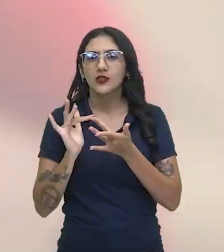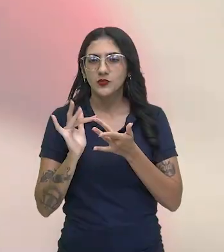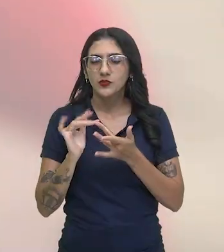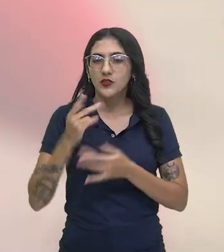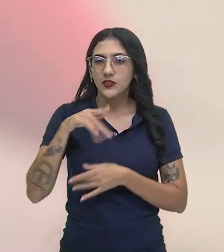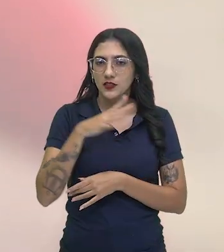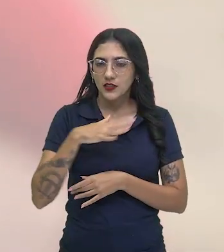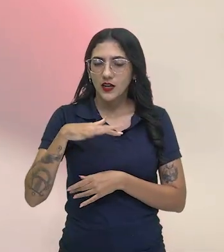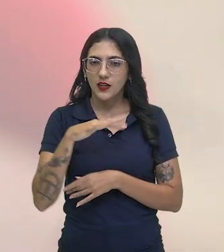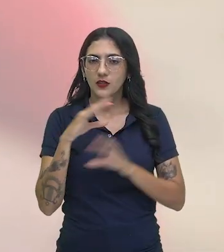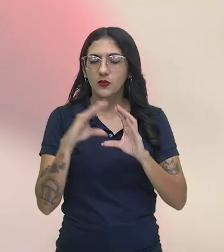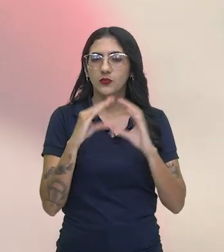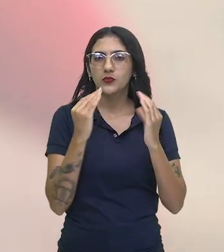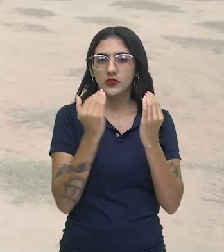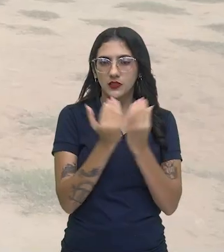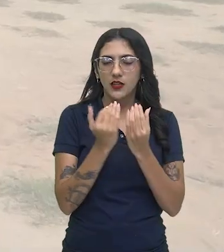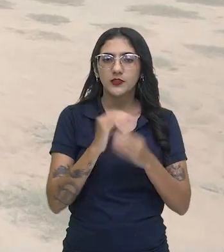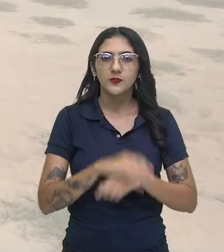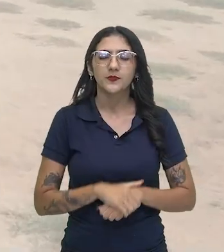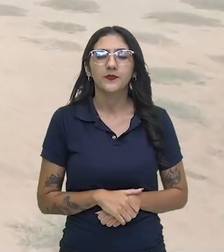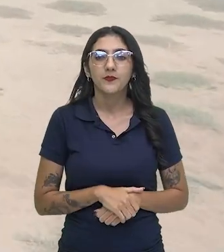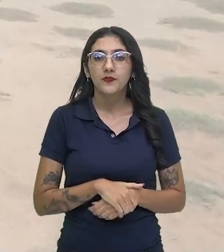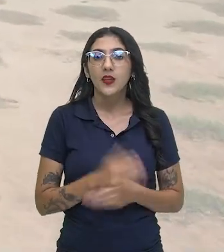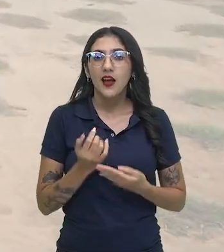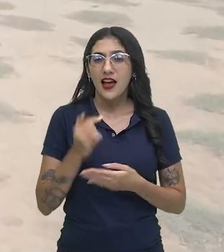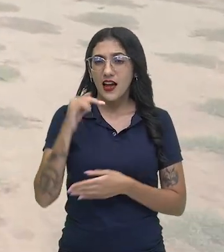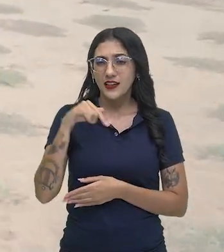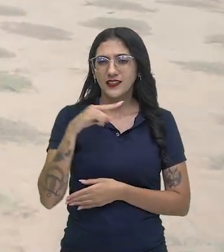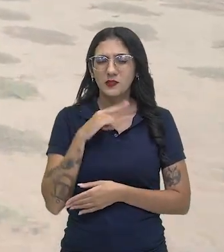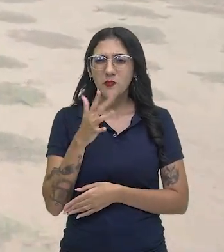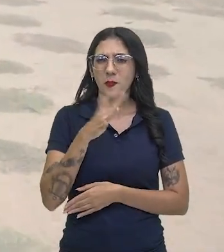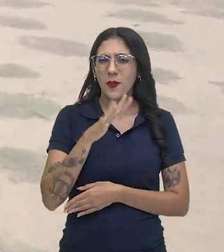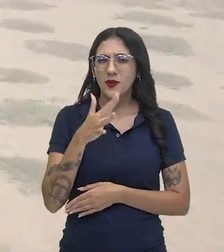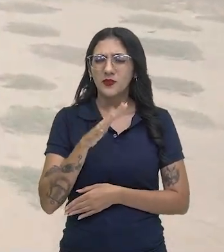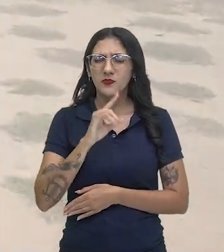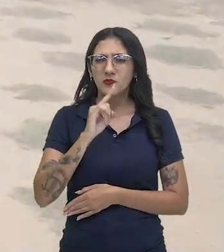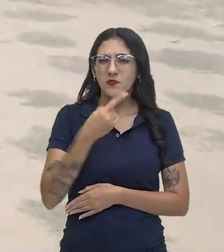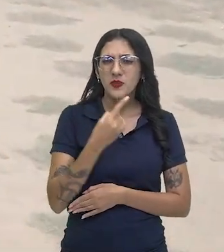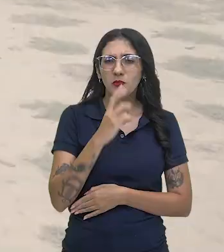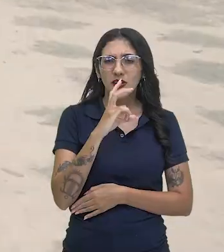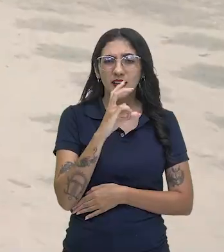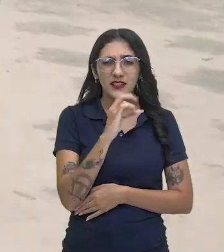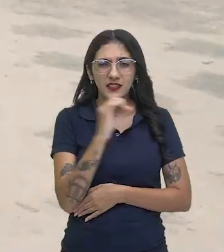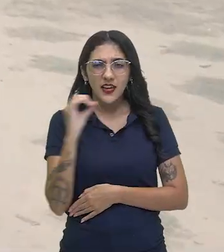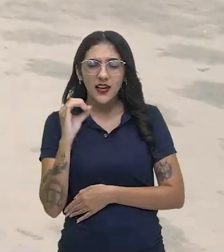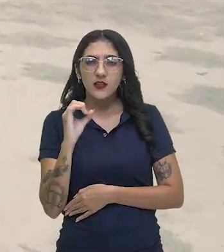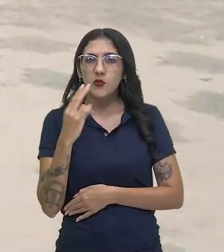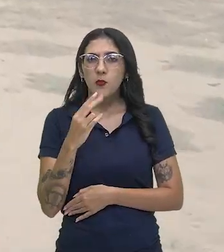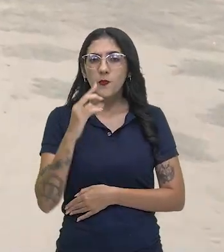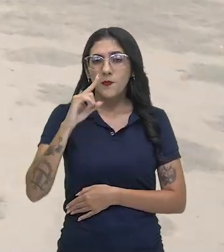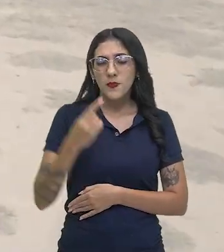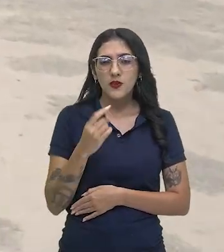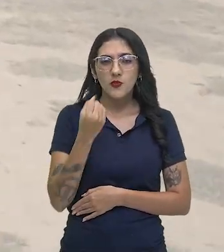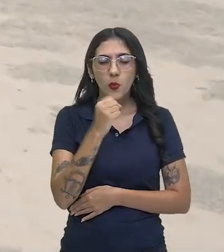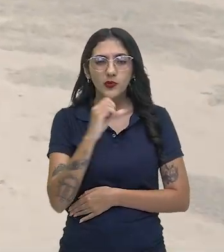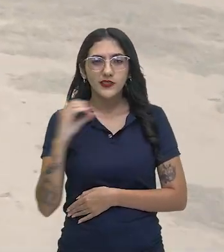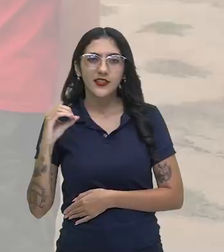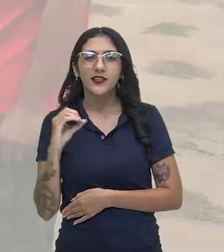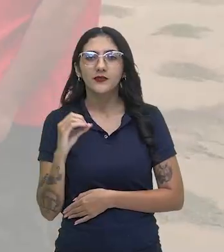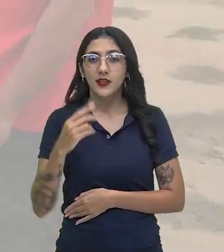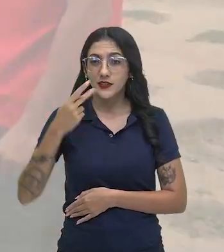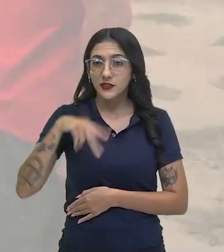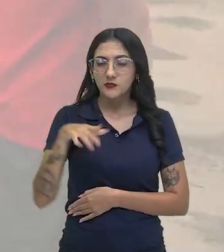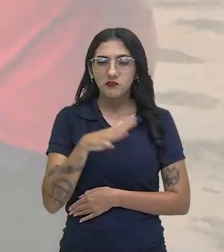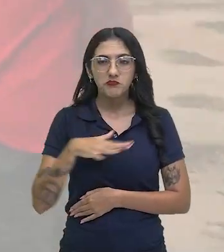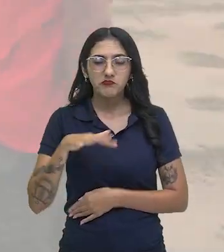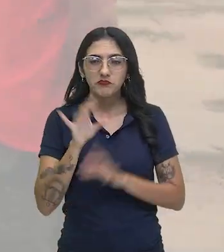Paracatuba. Aqui nós vamos ter pelo menos os 1.500 a 1.800 anos de ocupação. Nós já estamos pisando no solo sagrado.